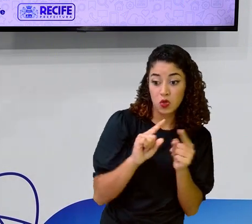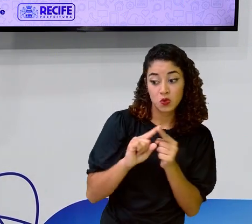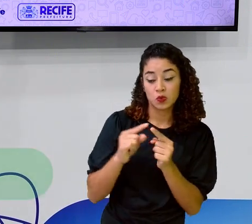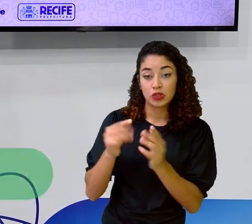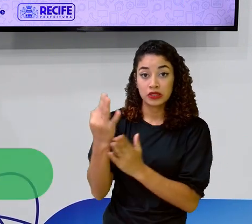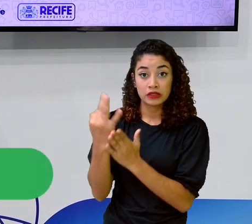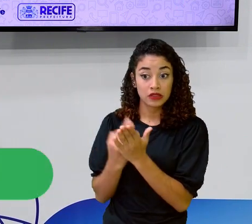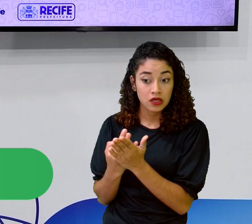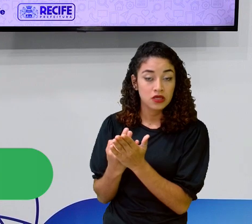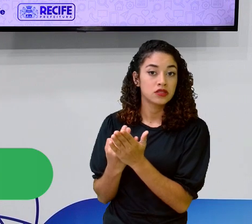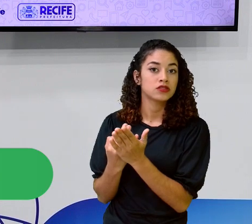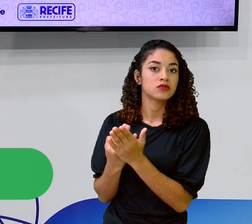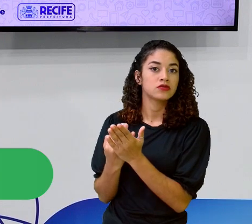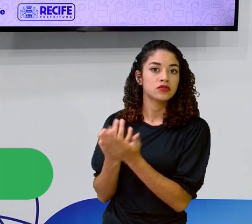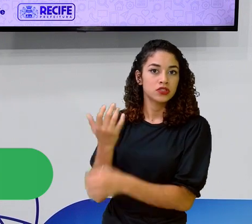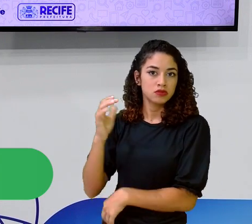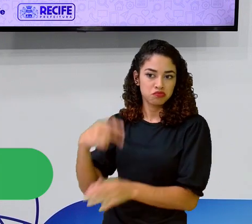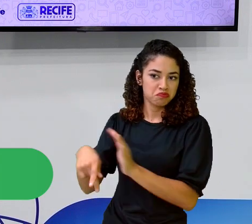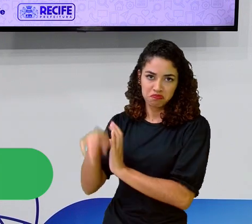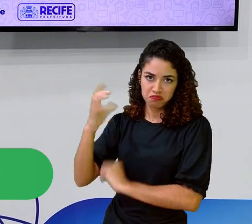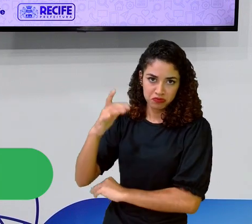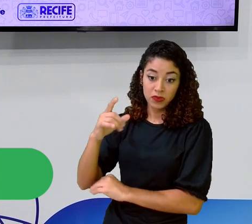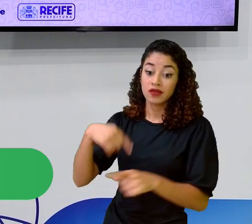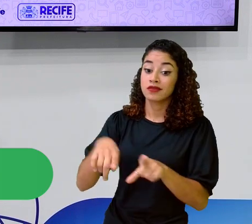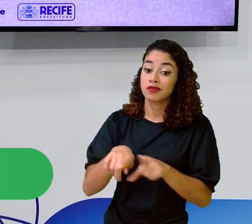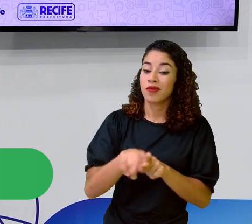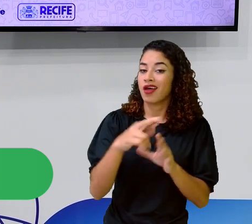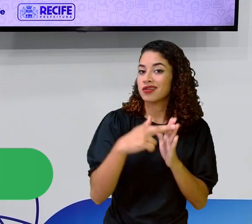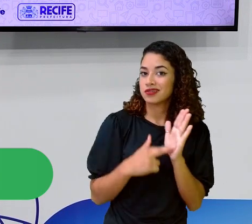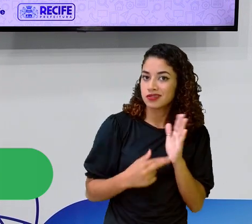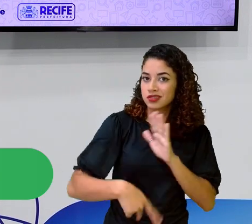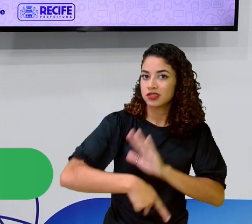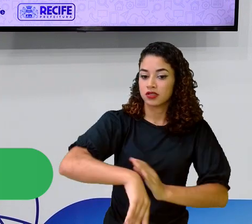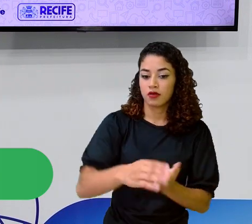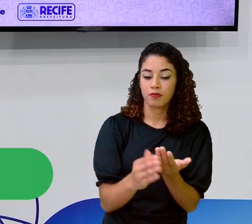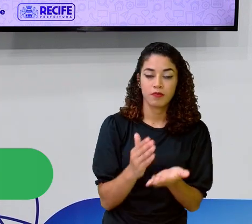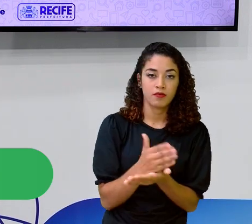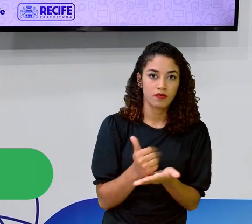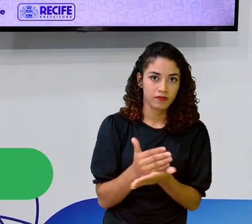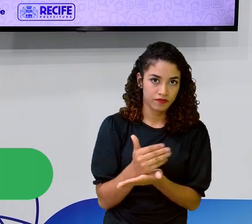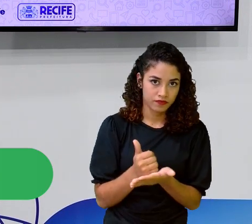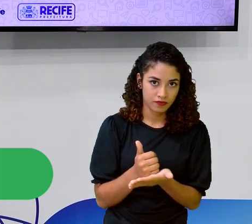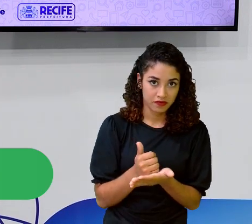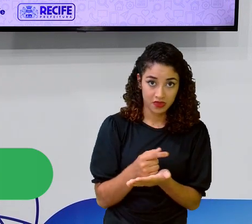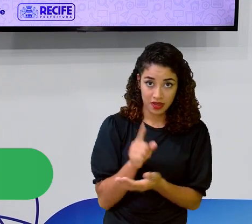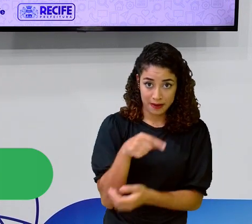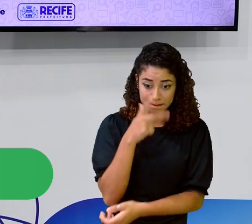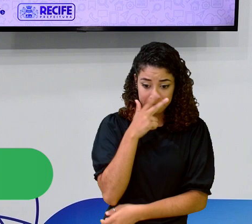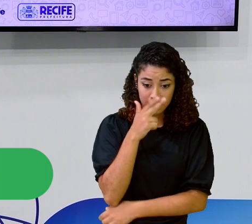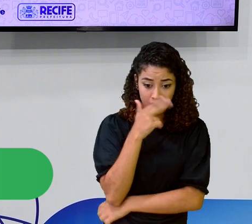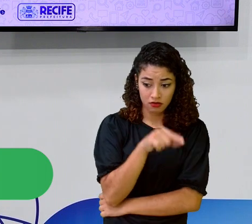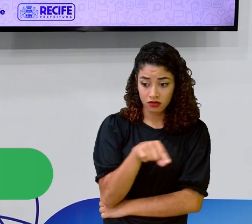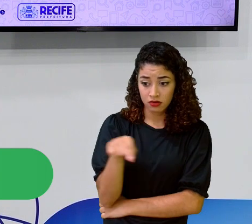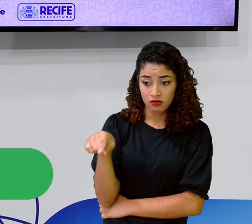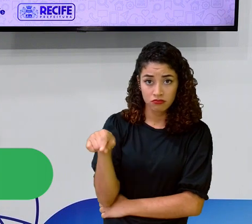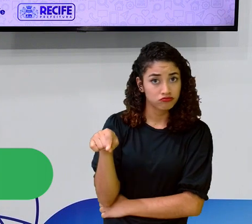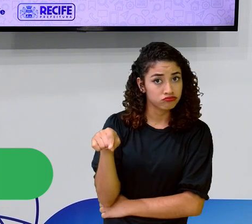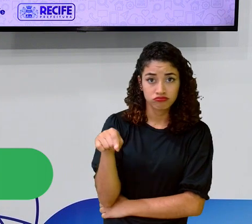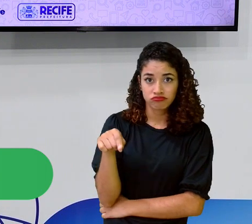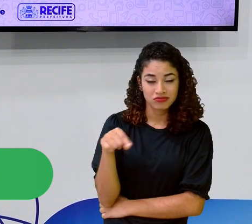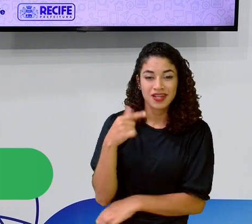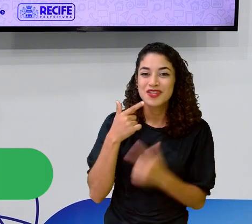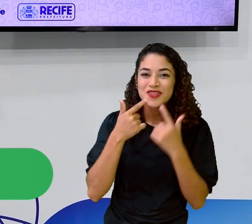científico, e uma receita, de bolo, não são, escritos, da mesma maneira, a linguagem,